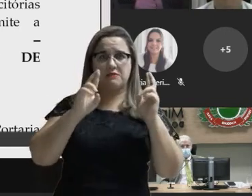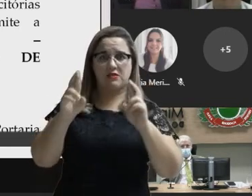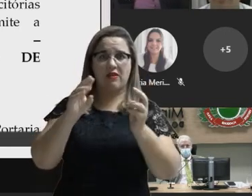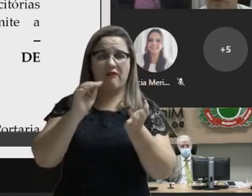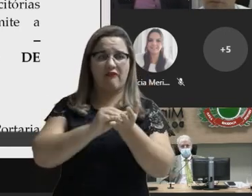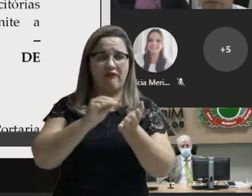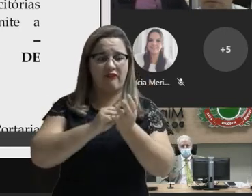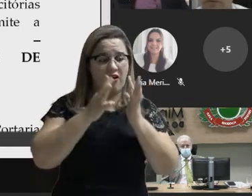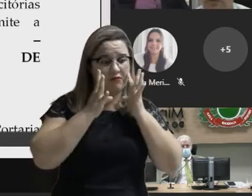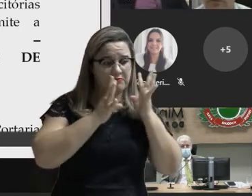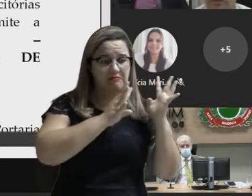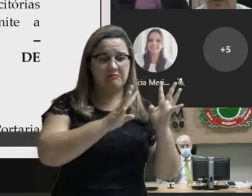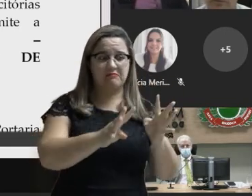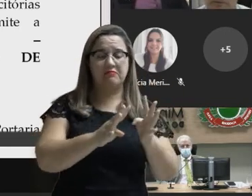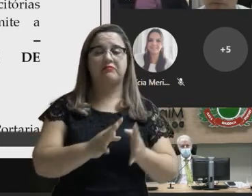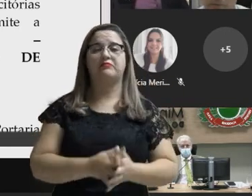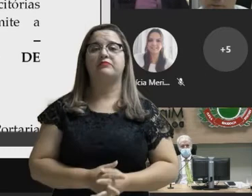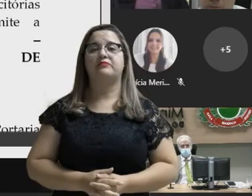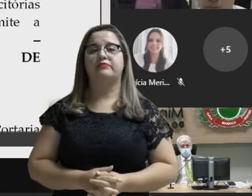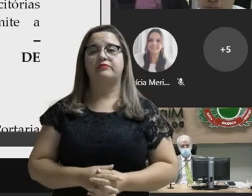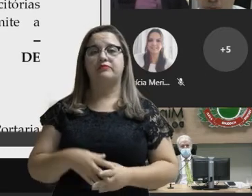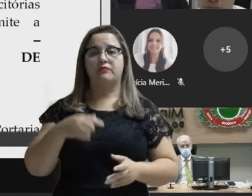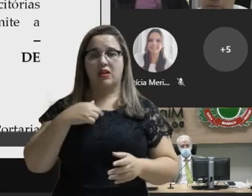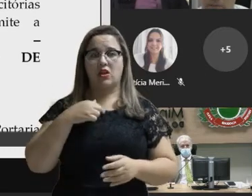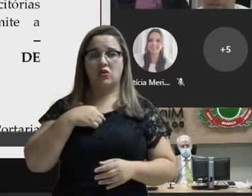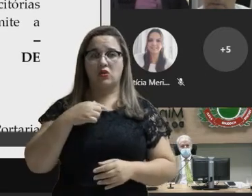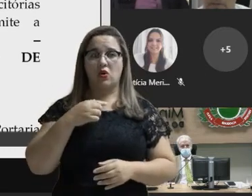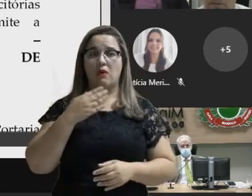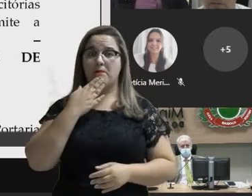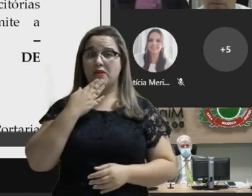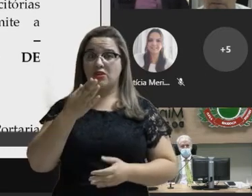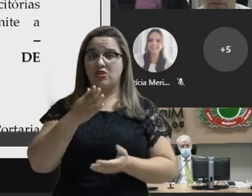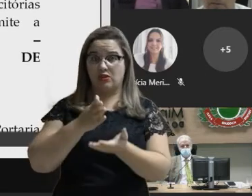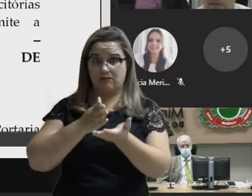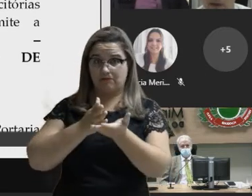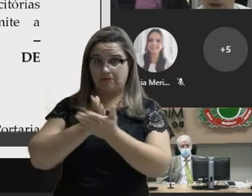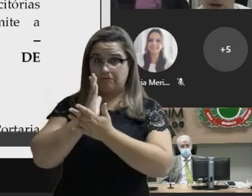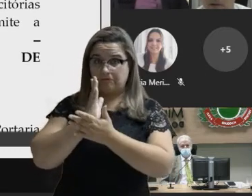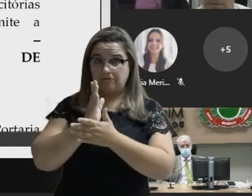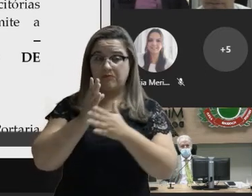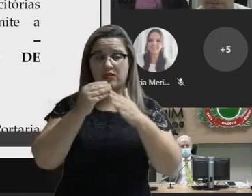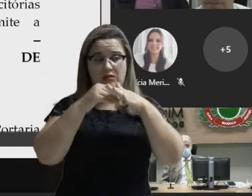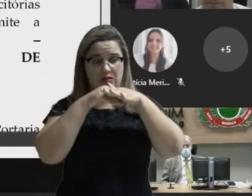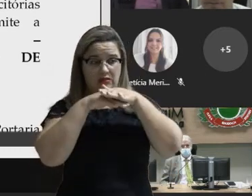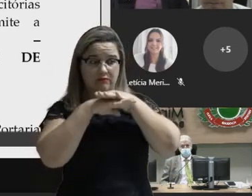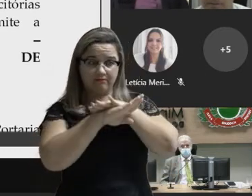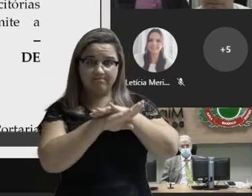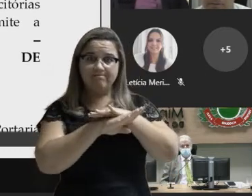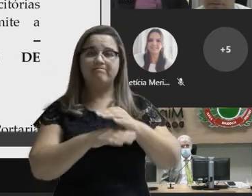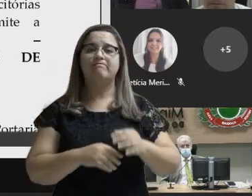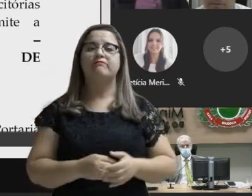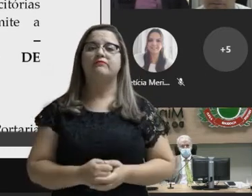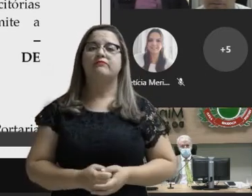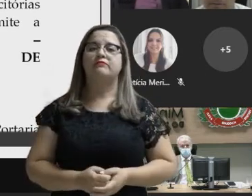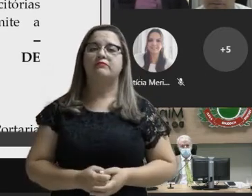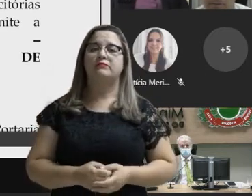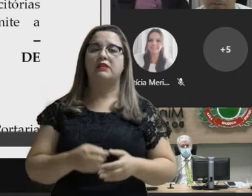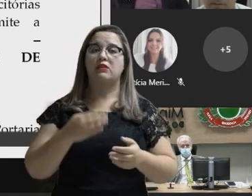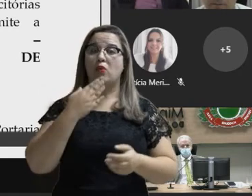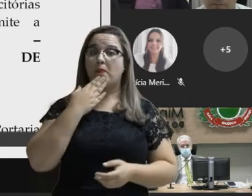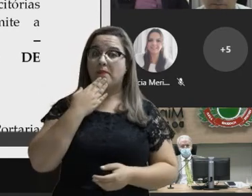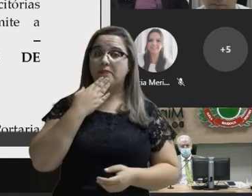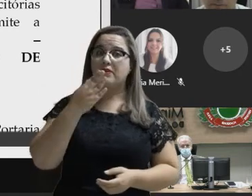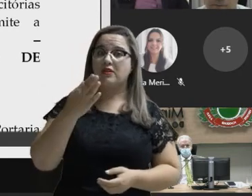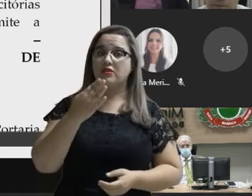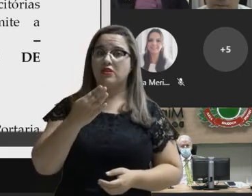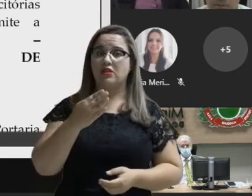negligência. Eu estou manifestando pela homologação da promoção de arquivamento e estou recomendando que